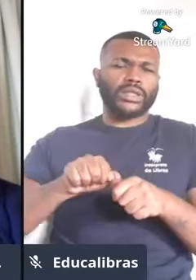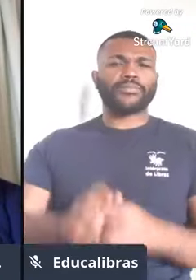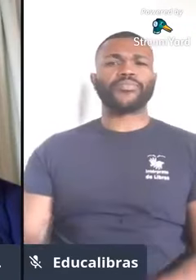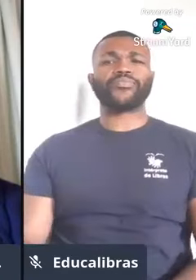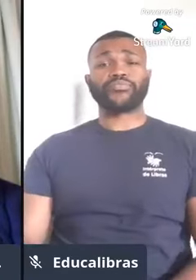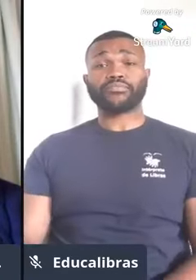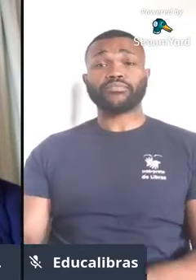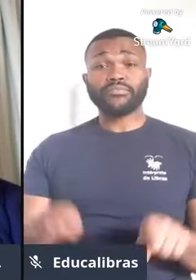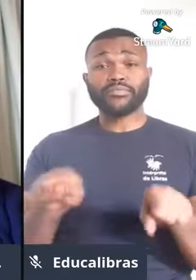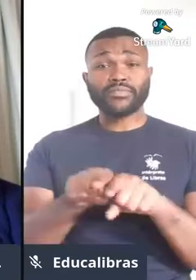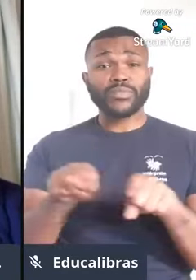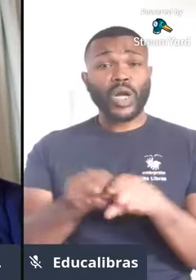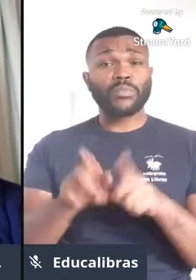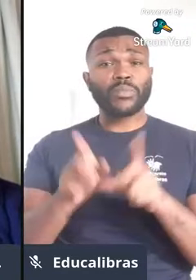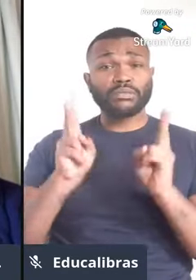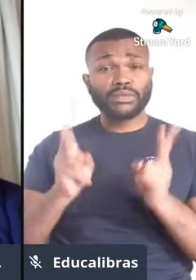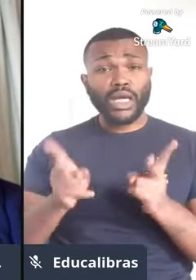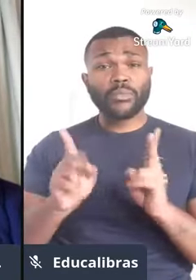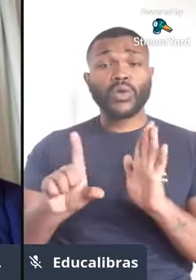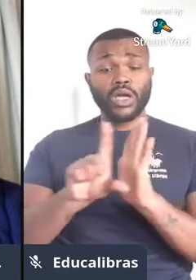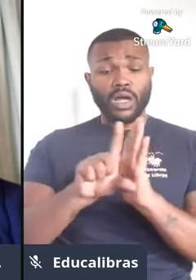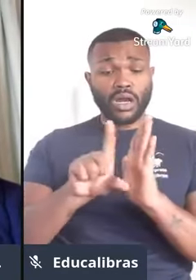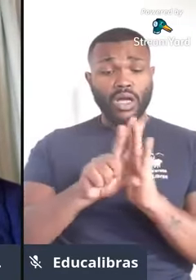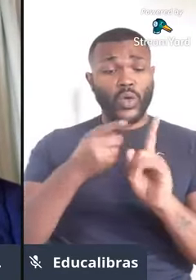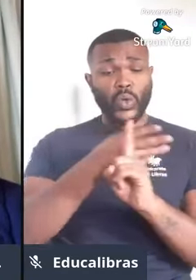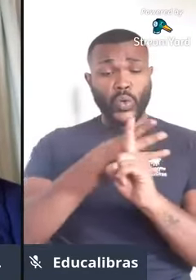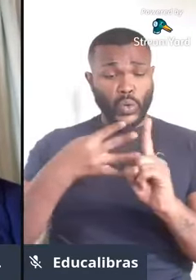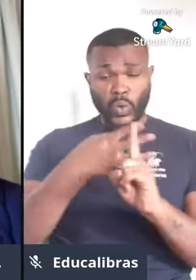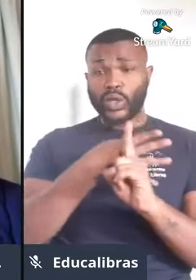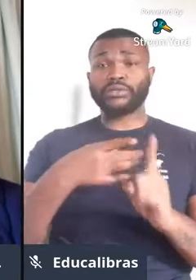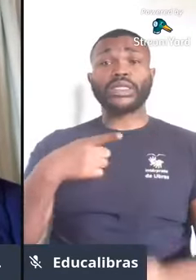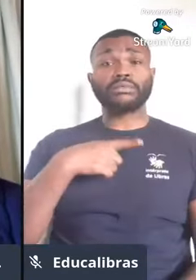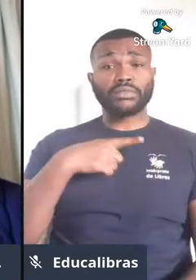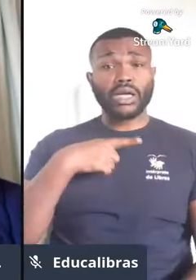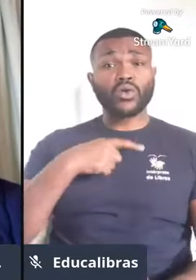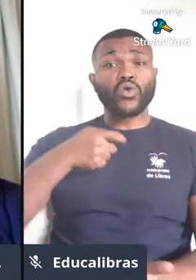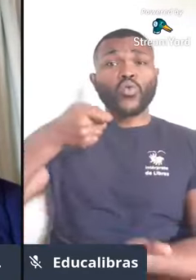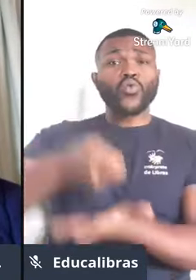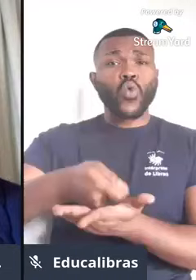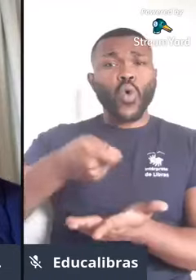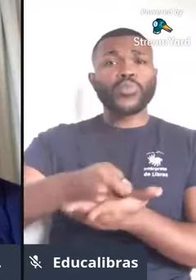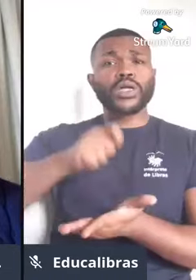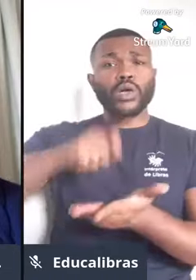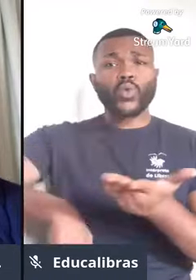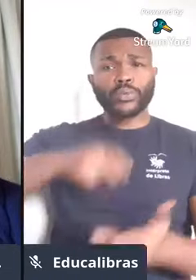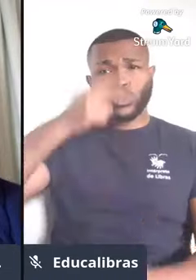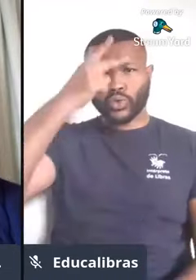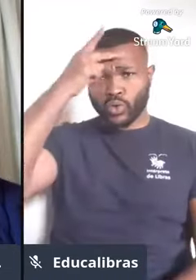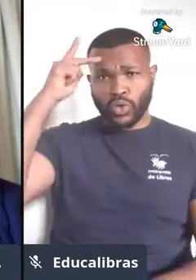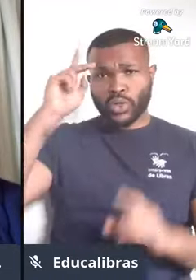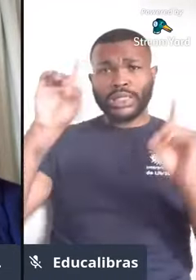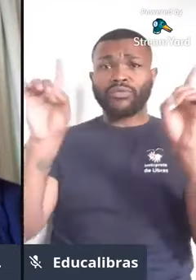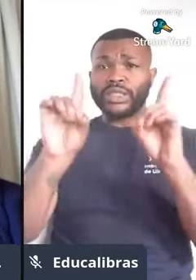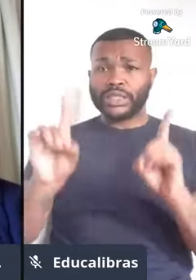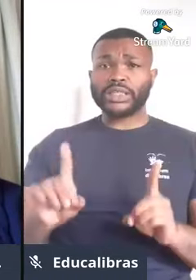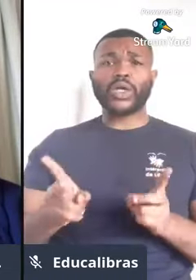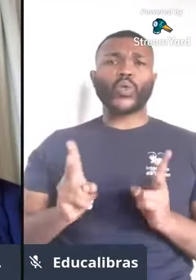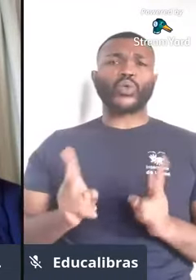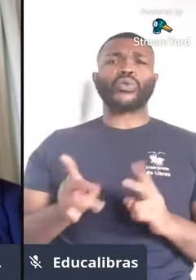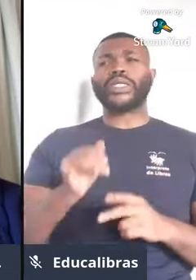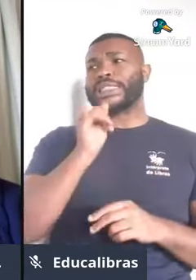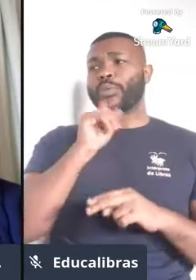Cid, sempre dizer que a Lei de Cotas continua existindo, a obrigação de contratar pessoas com deficiência continua valendo, não é por conta da